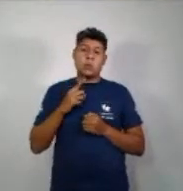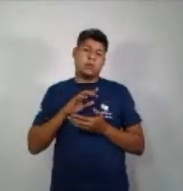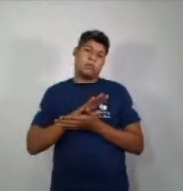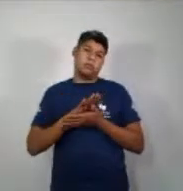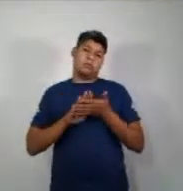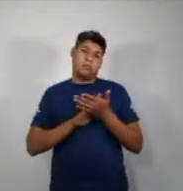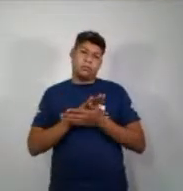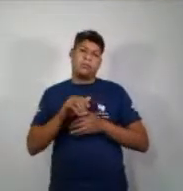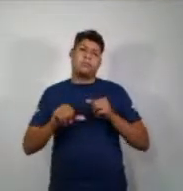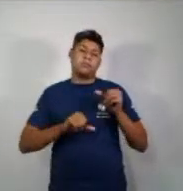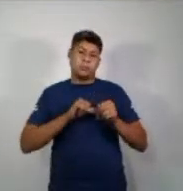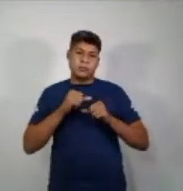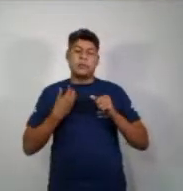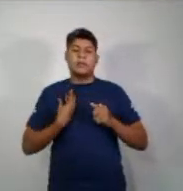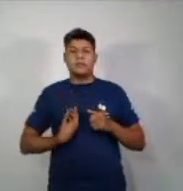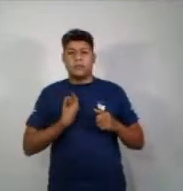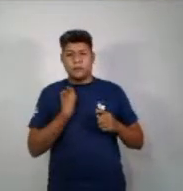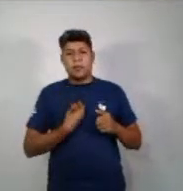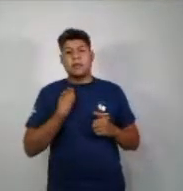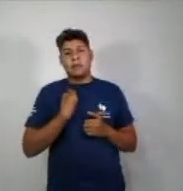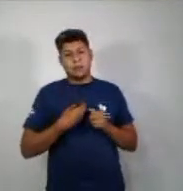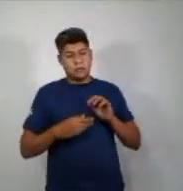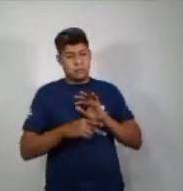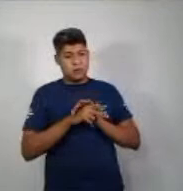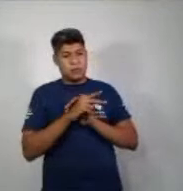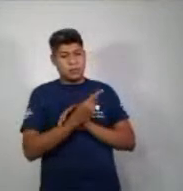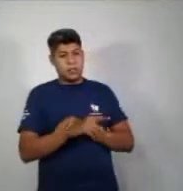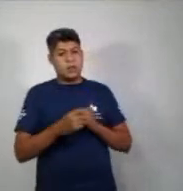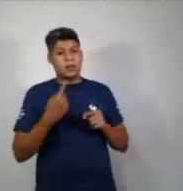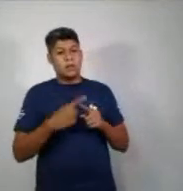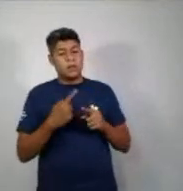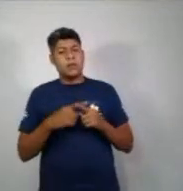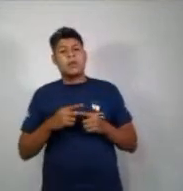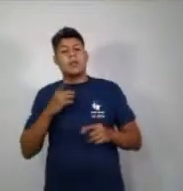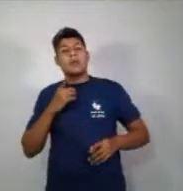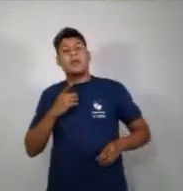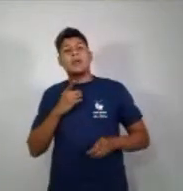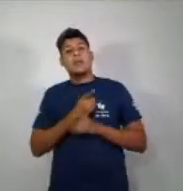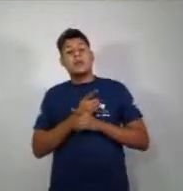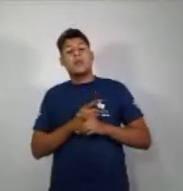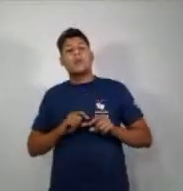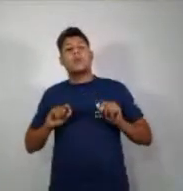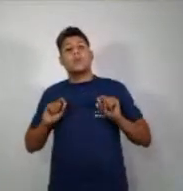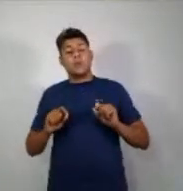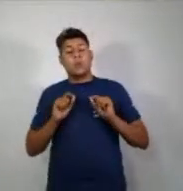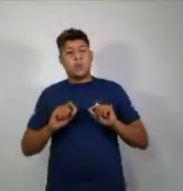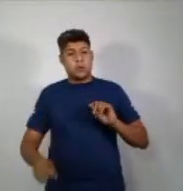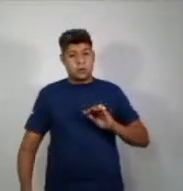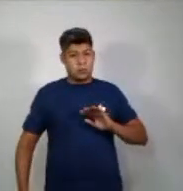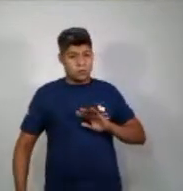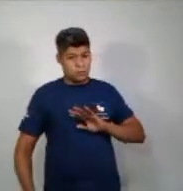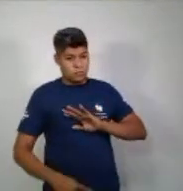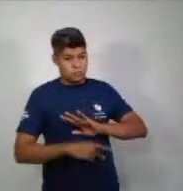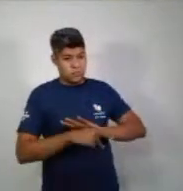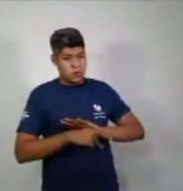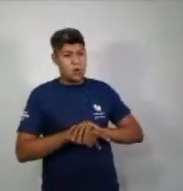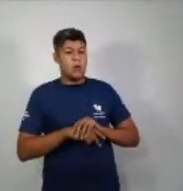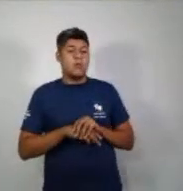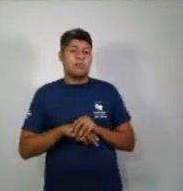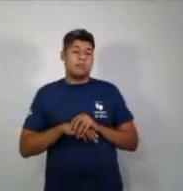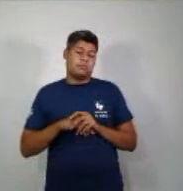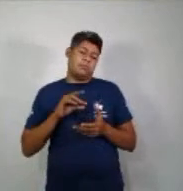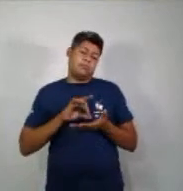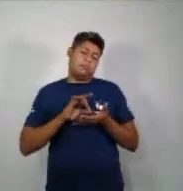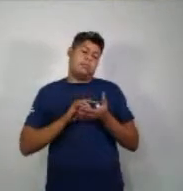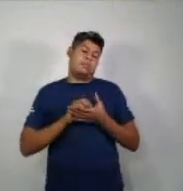mudaria totalmente a vida do Paulo Rony, no sentido de que ele realmente encontrou ali um porto, de fato, um porto